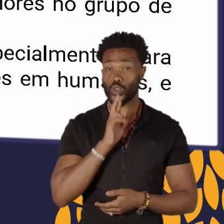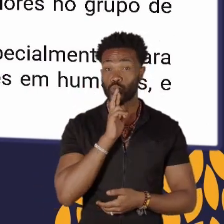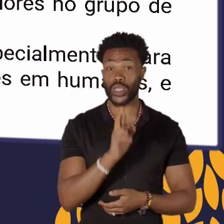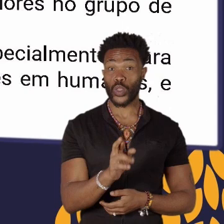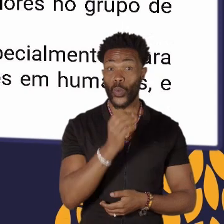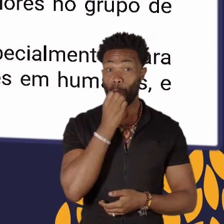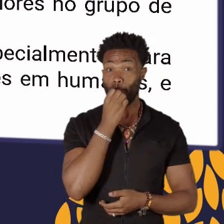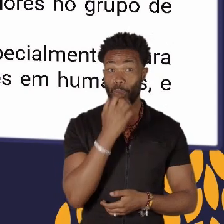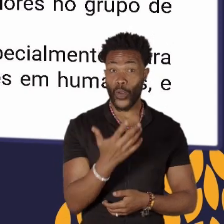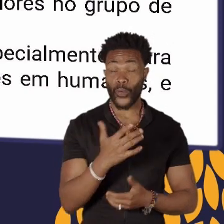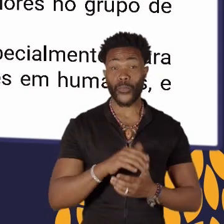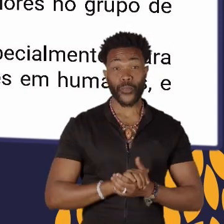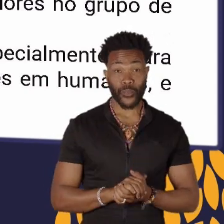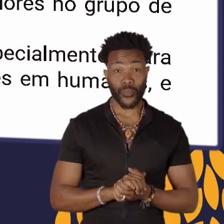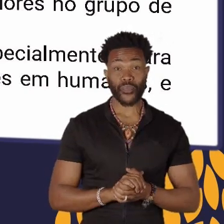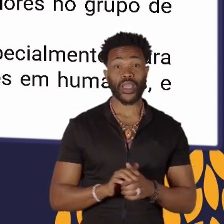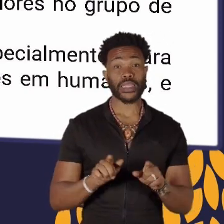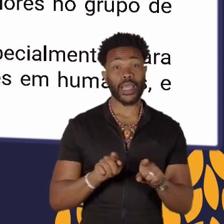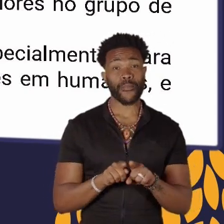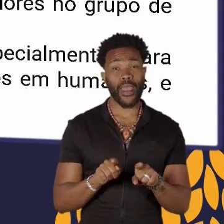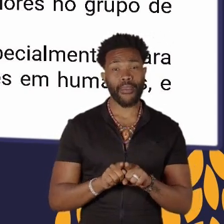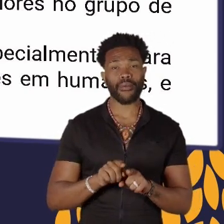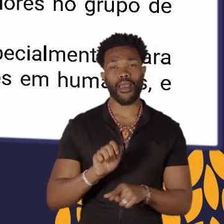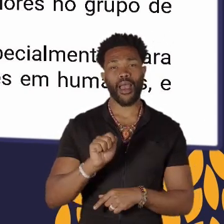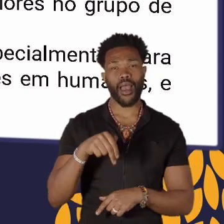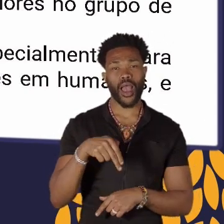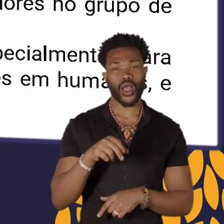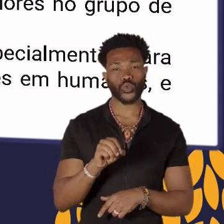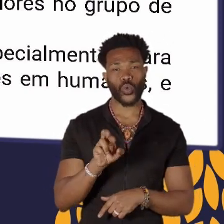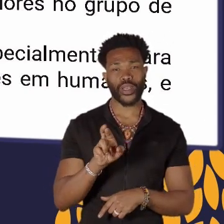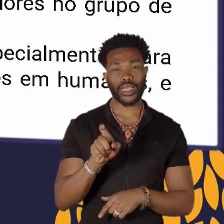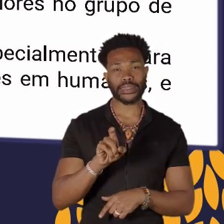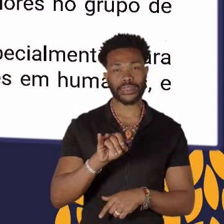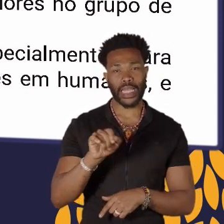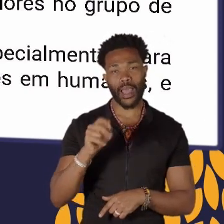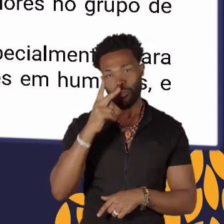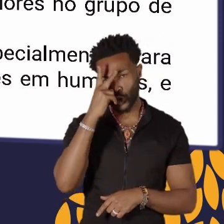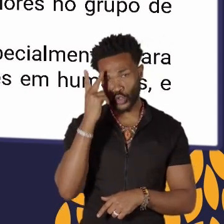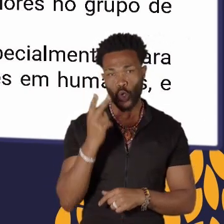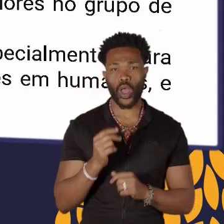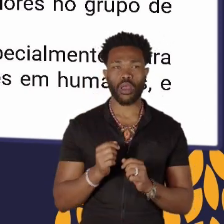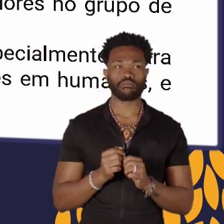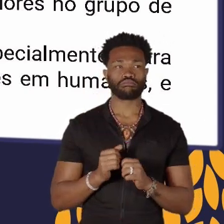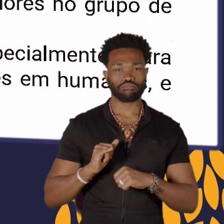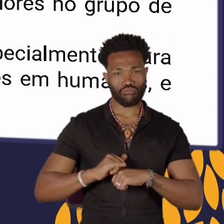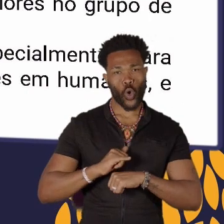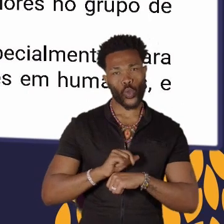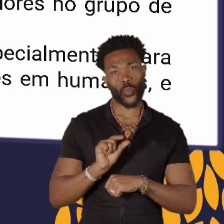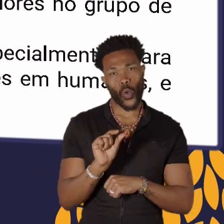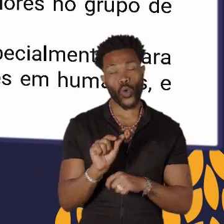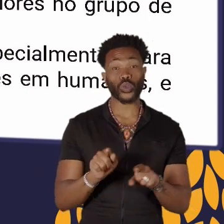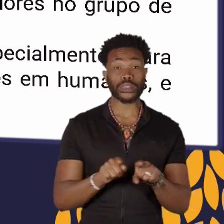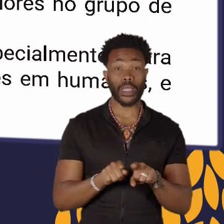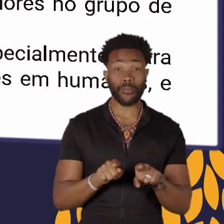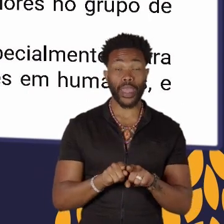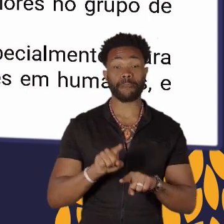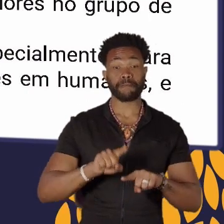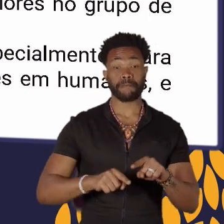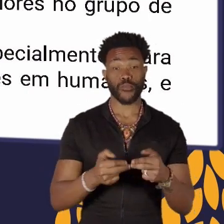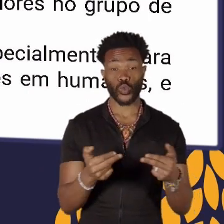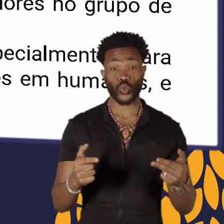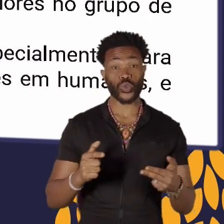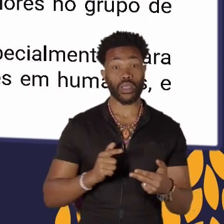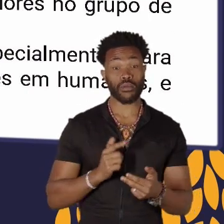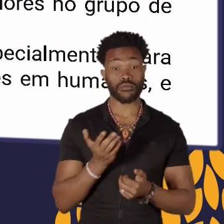legais. Na anorexia, teve um ganho de peso. E no uso de substância, a gente tem, sim, esse potencial